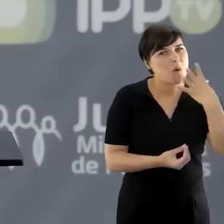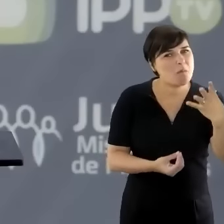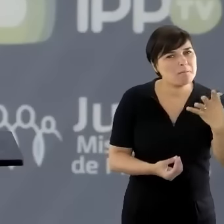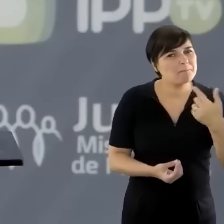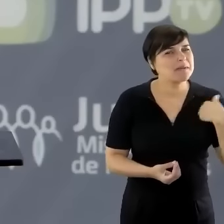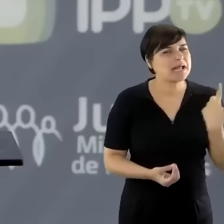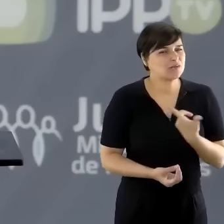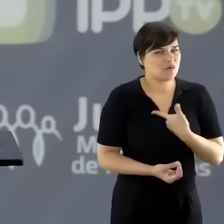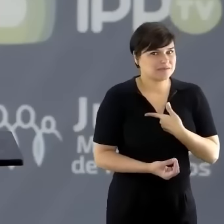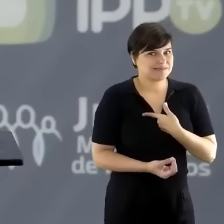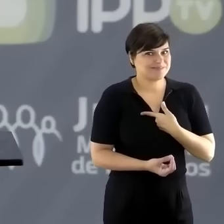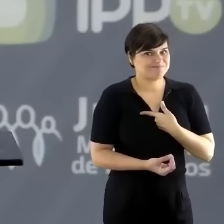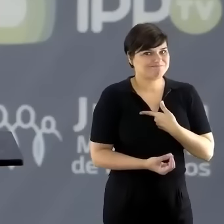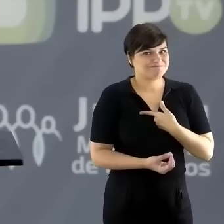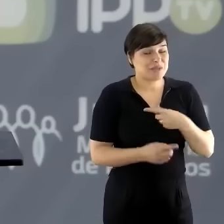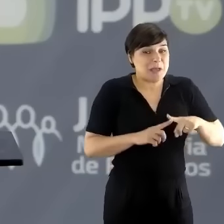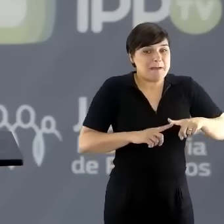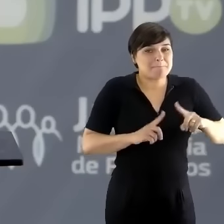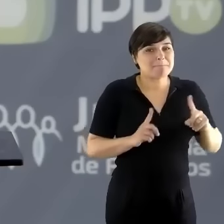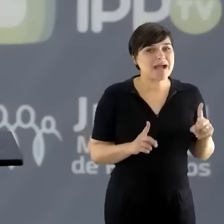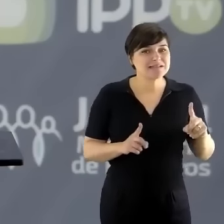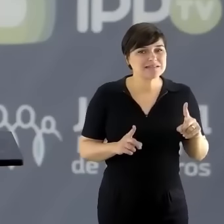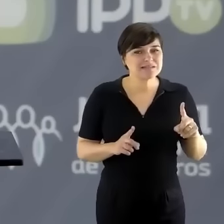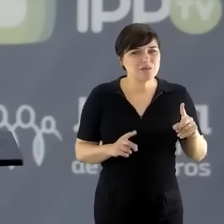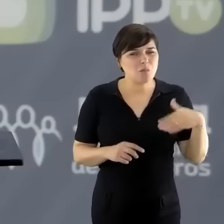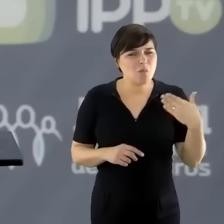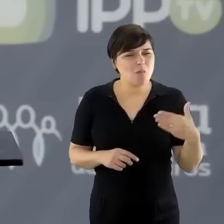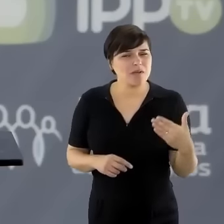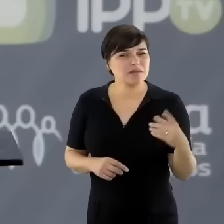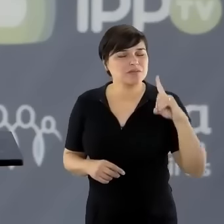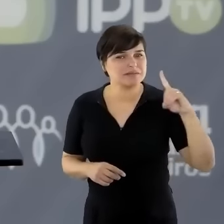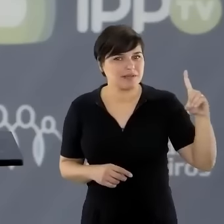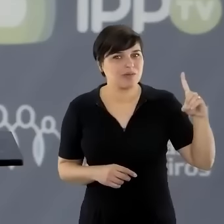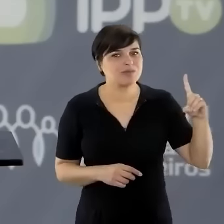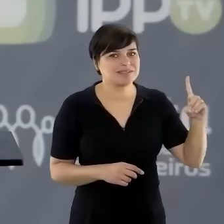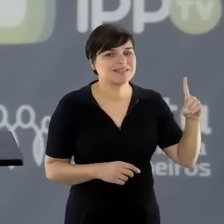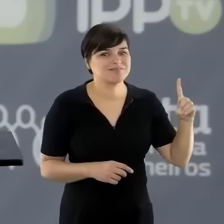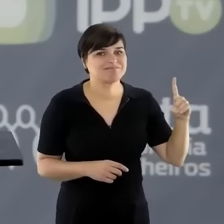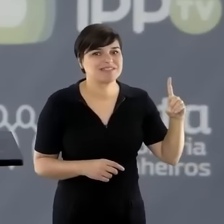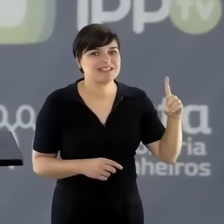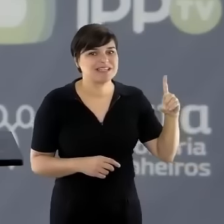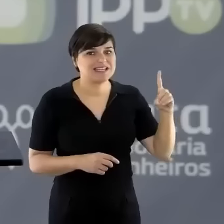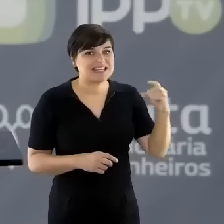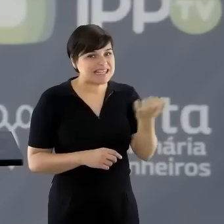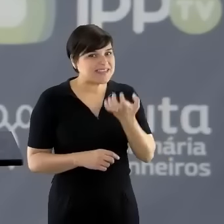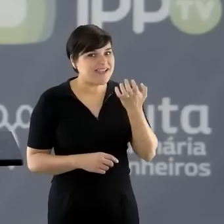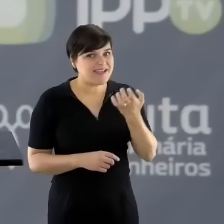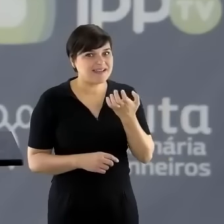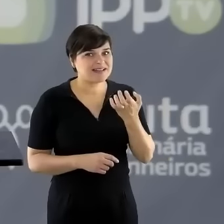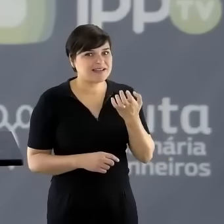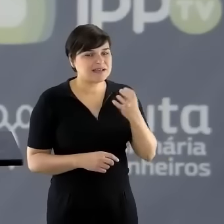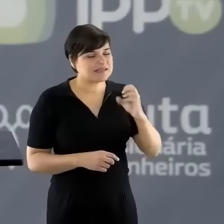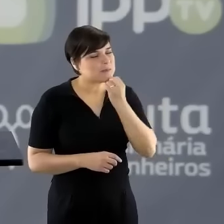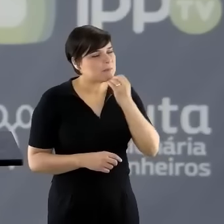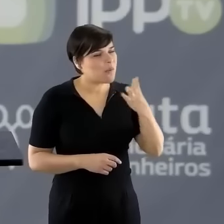Jonas Quando Deus resolve ser tudo isso aqui para aqueles que nós achamos que são os nossos